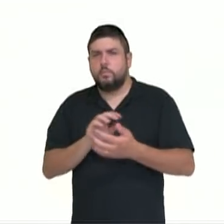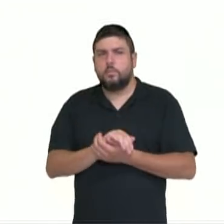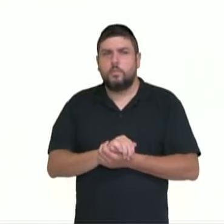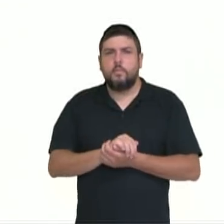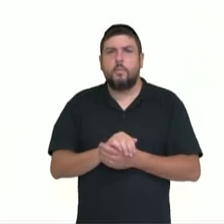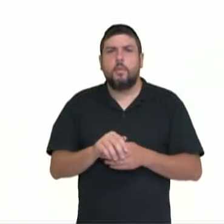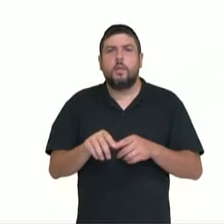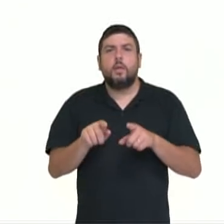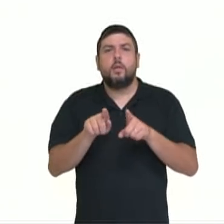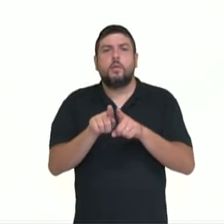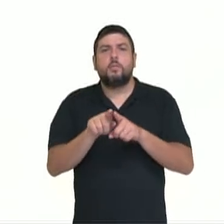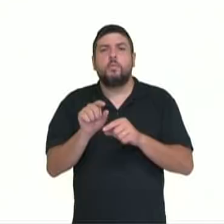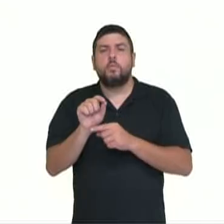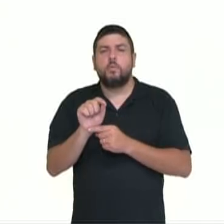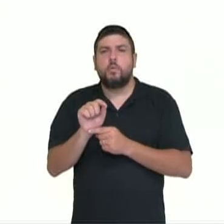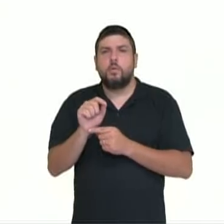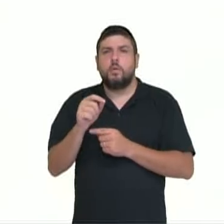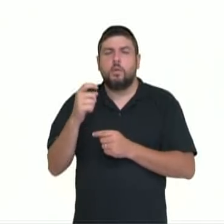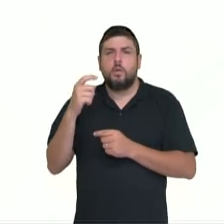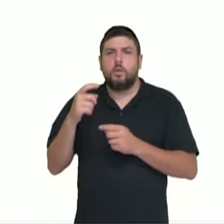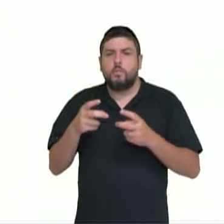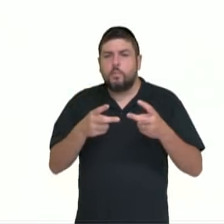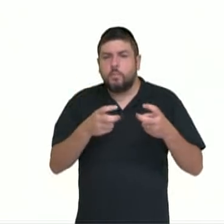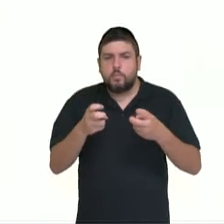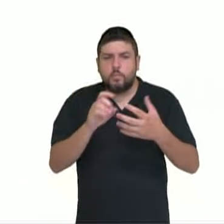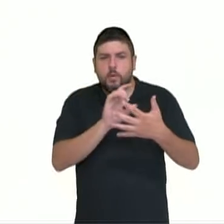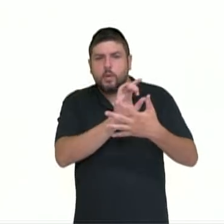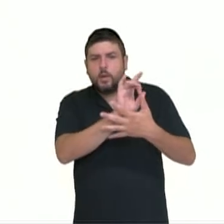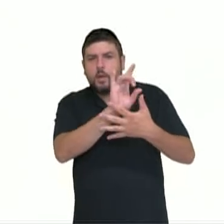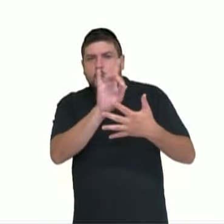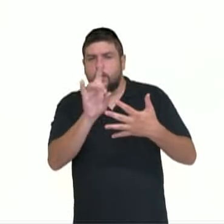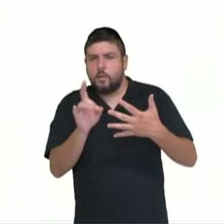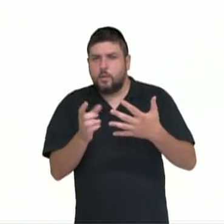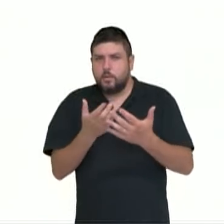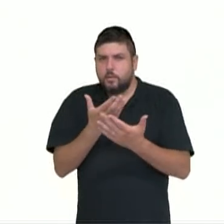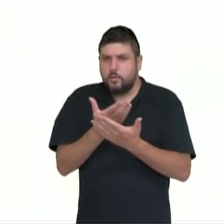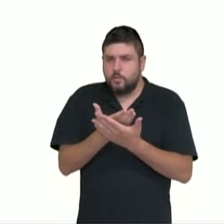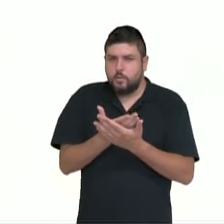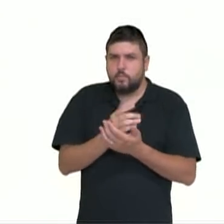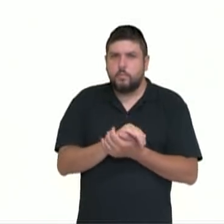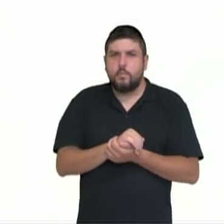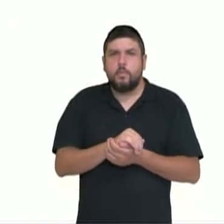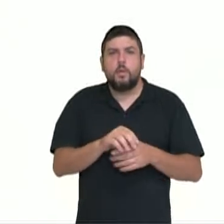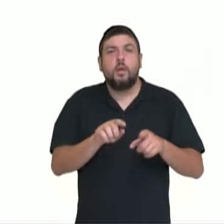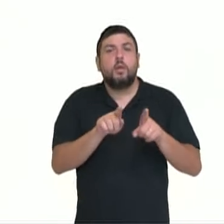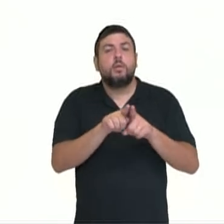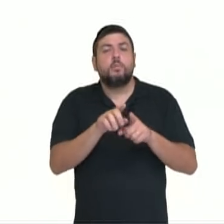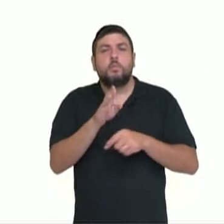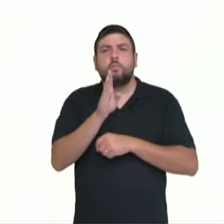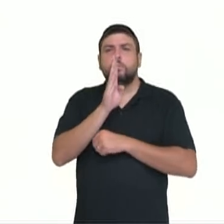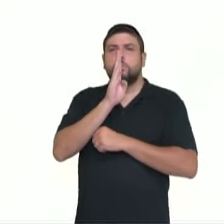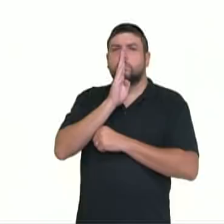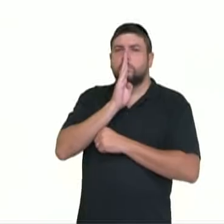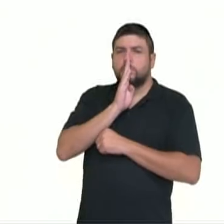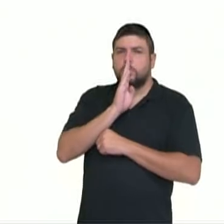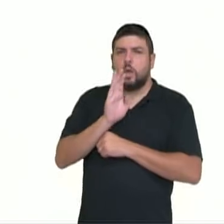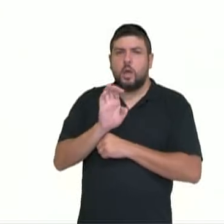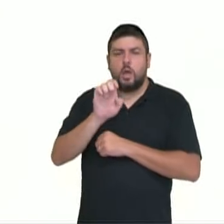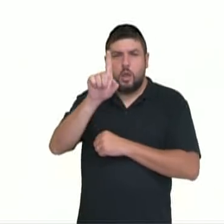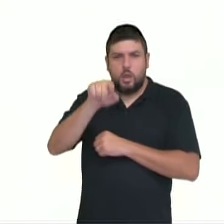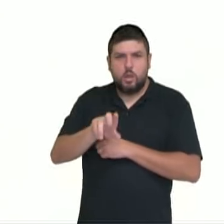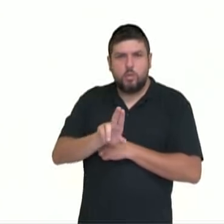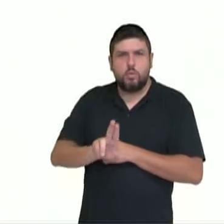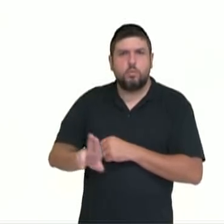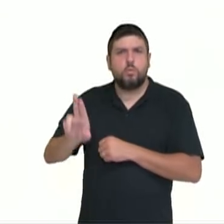né? Diferenciamos cada um deles e vimos que o silêncio, ele também é